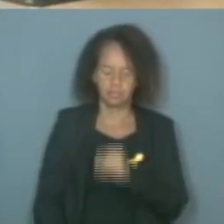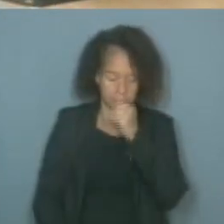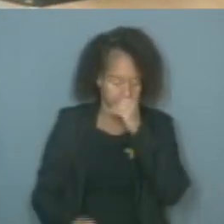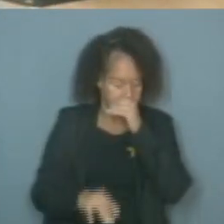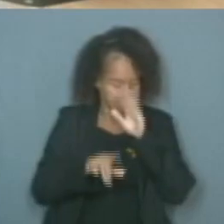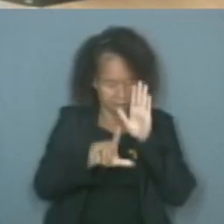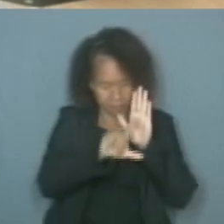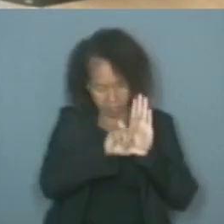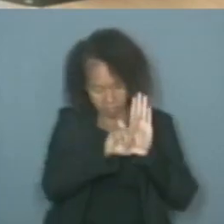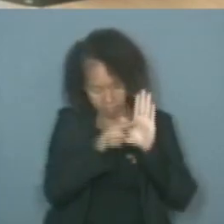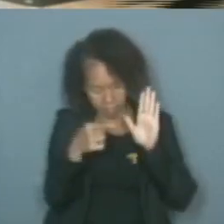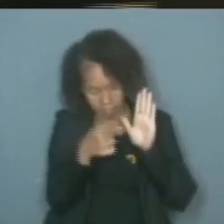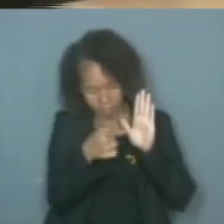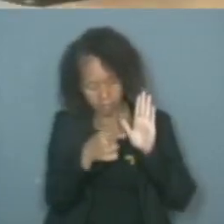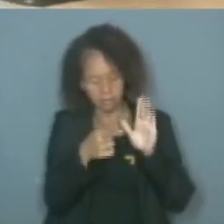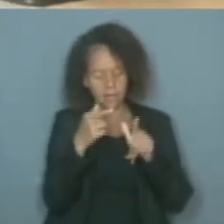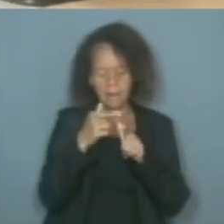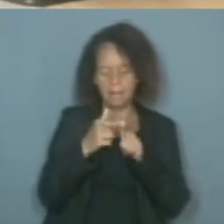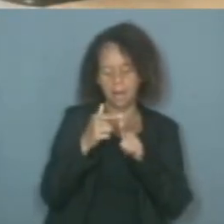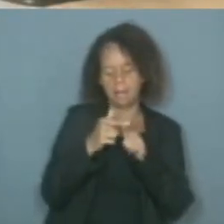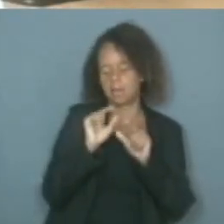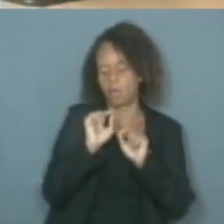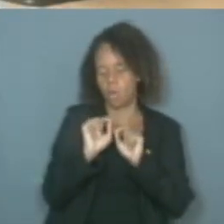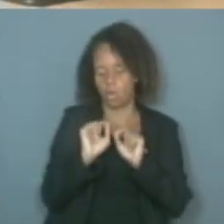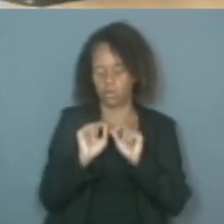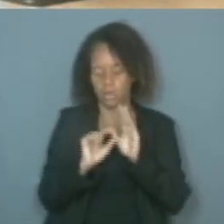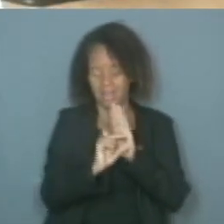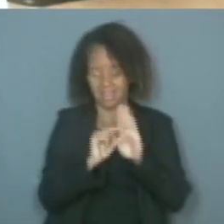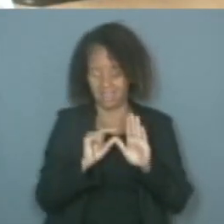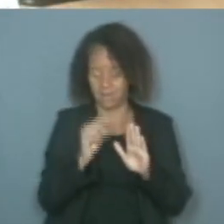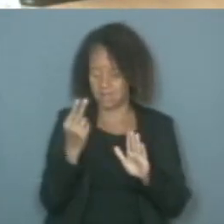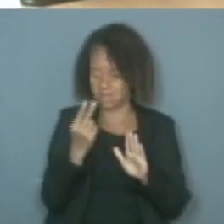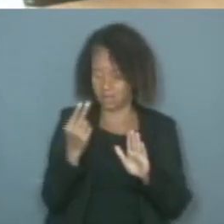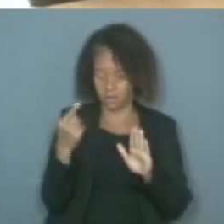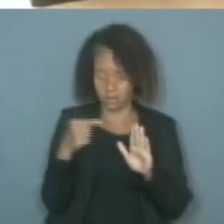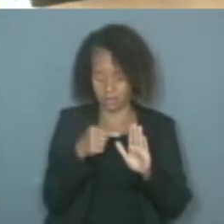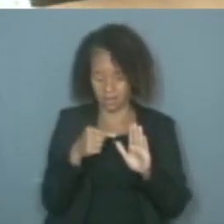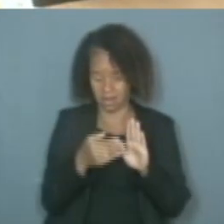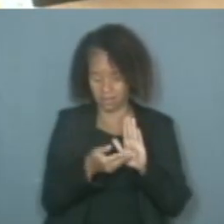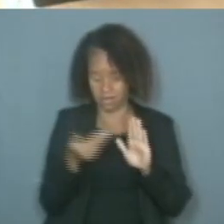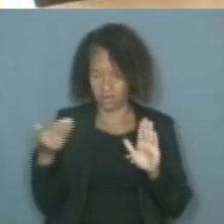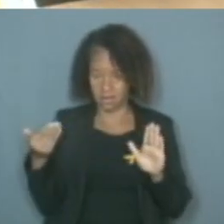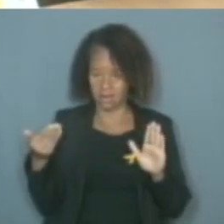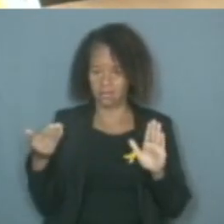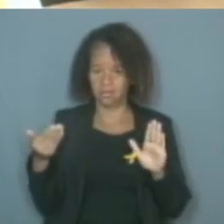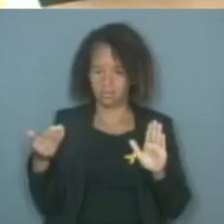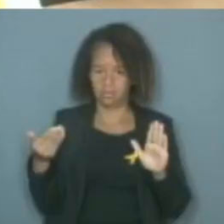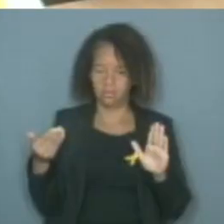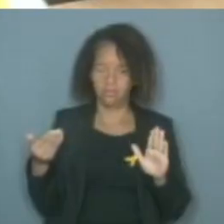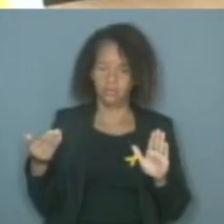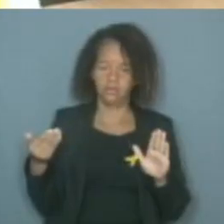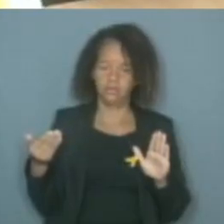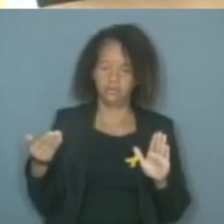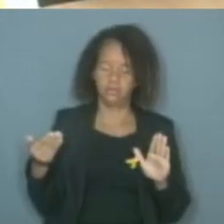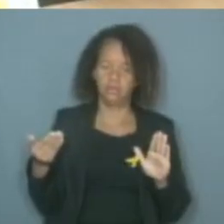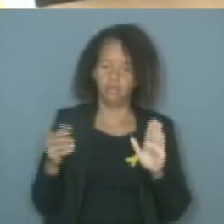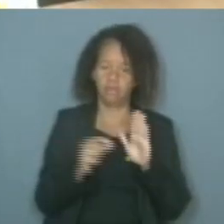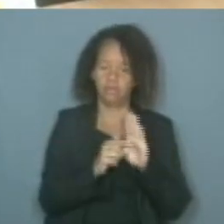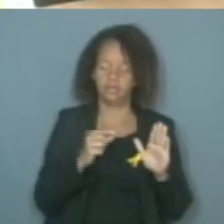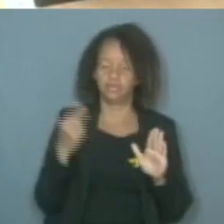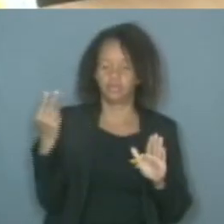lei passou a ter um problema quando o artigo 2º dela foi retirado. No